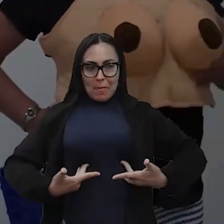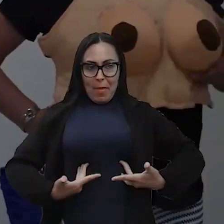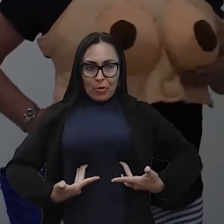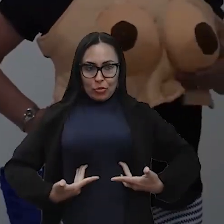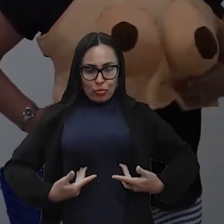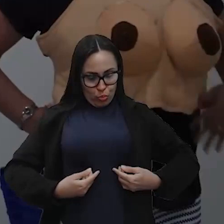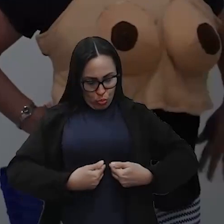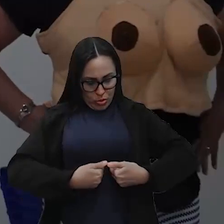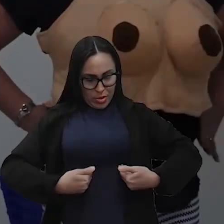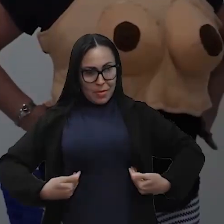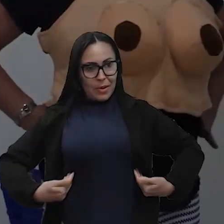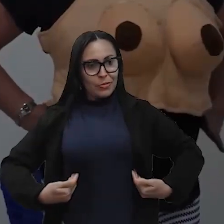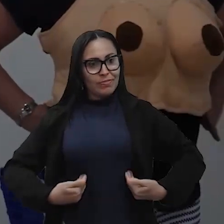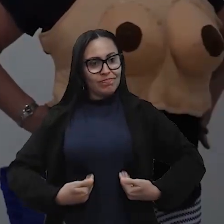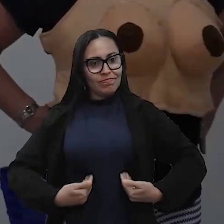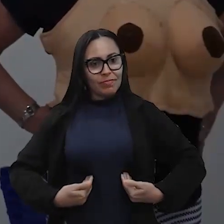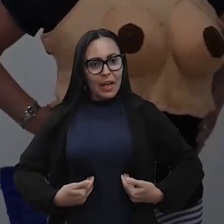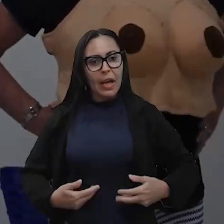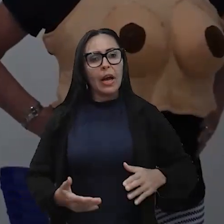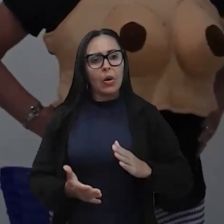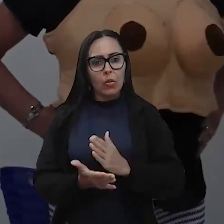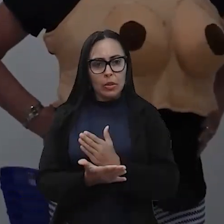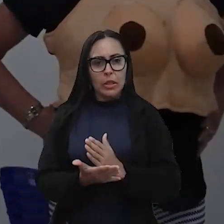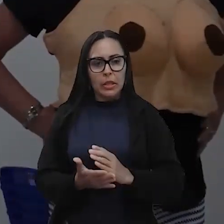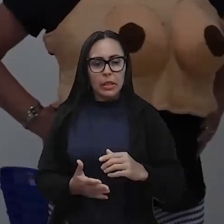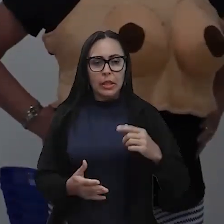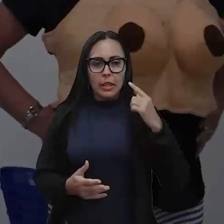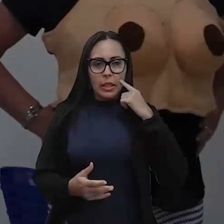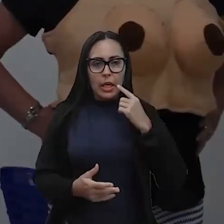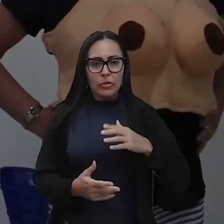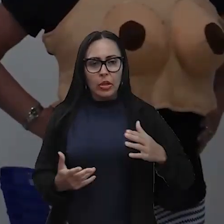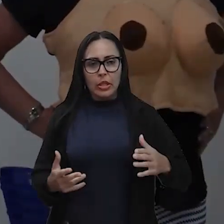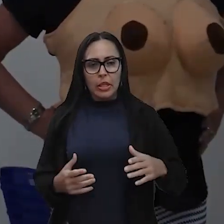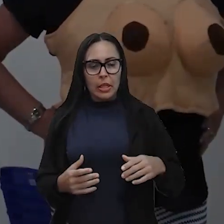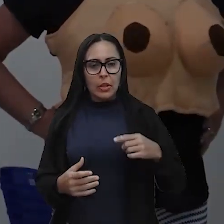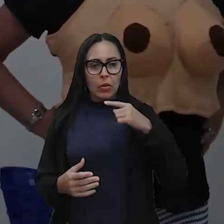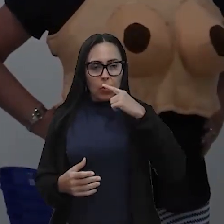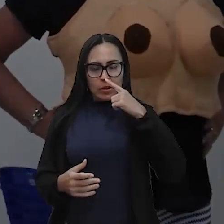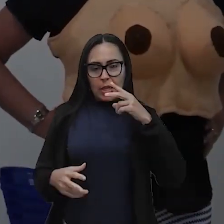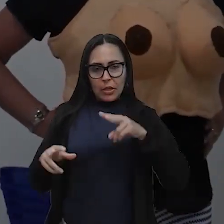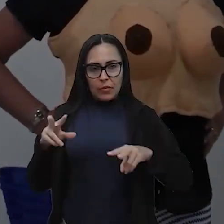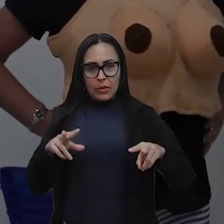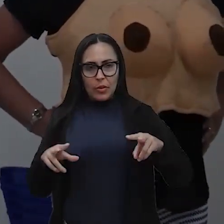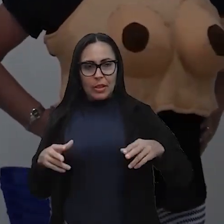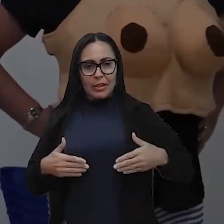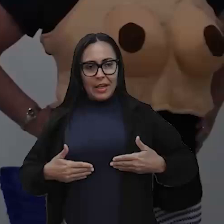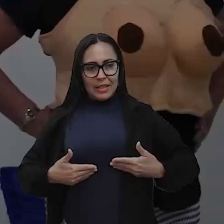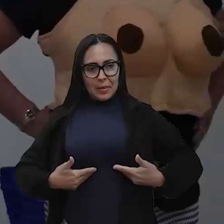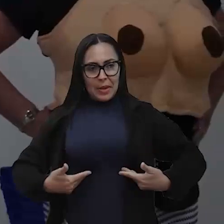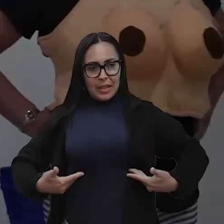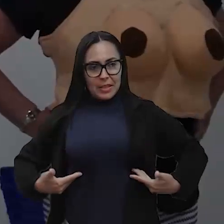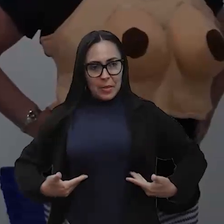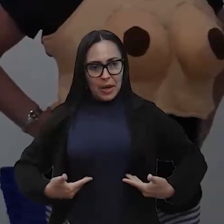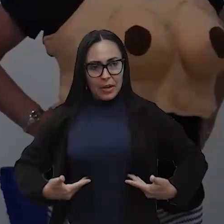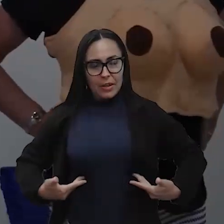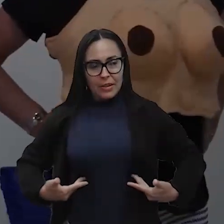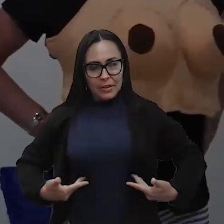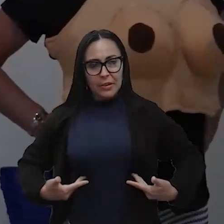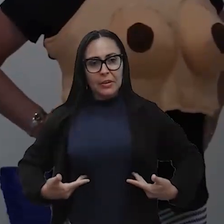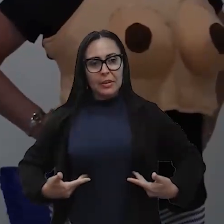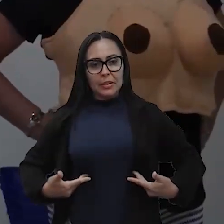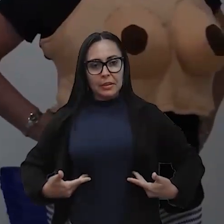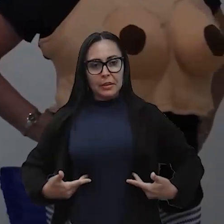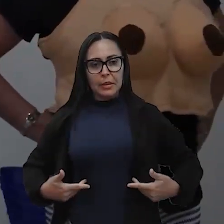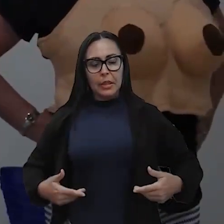que algumas aqui são do meu time e a gente não consegue mais visualizar tão bem a parte de baixo, principalmente se amamentou 2. Mas aí,